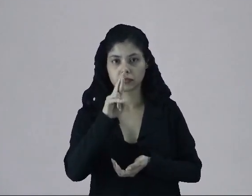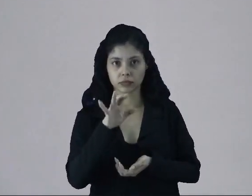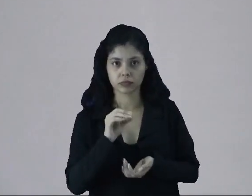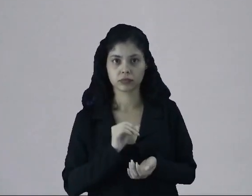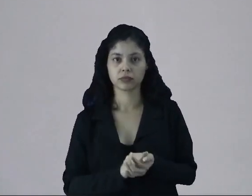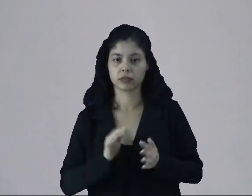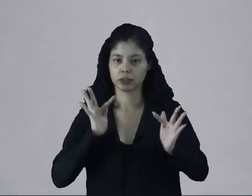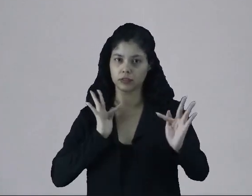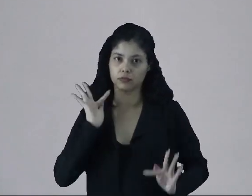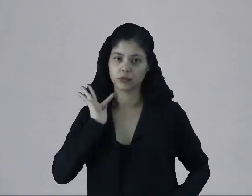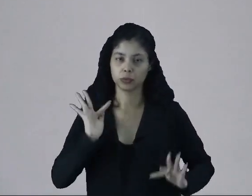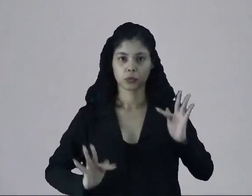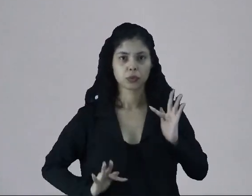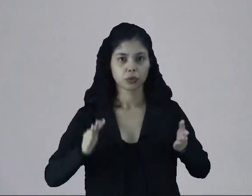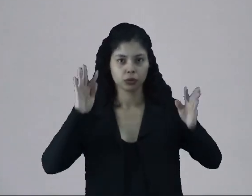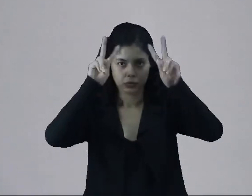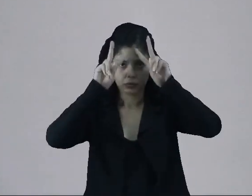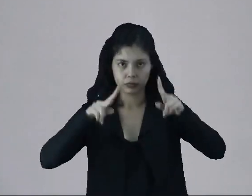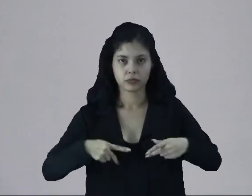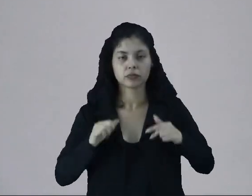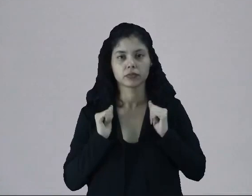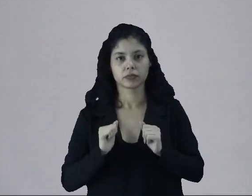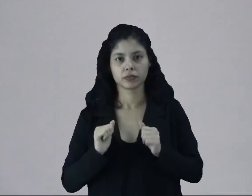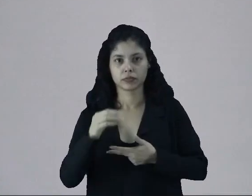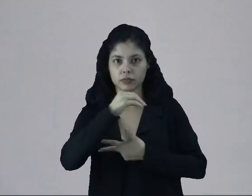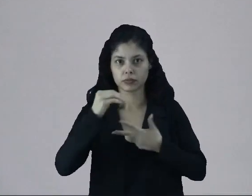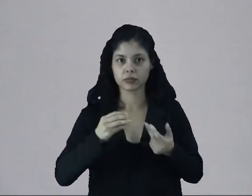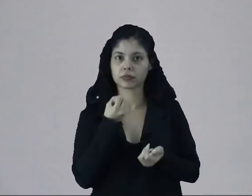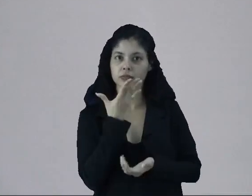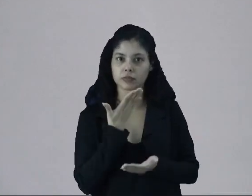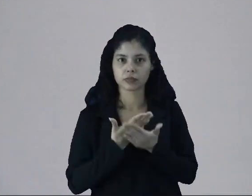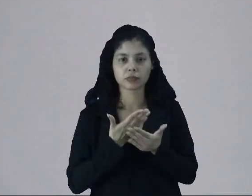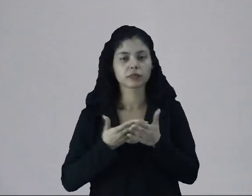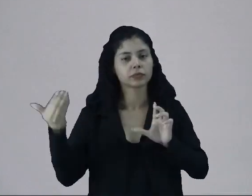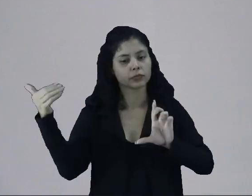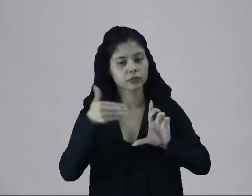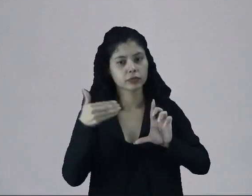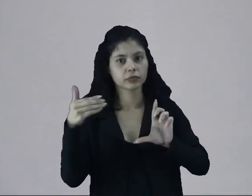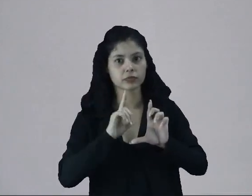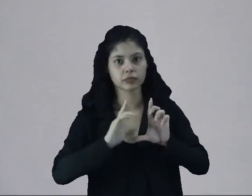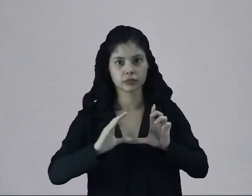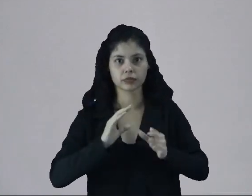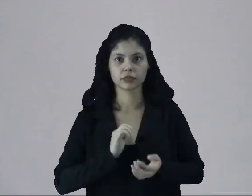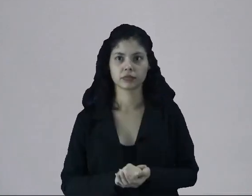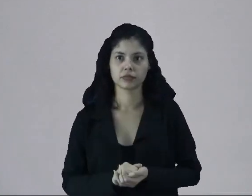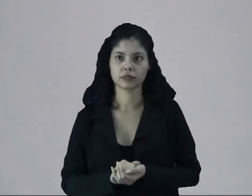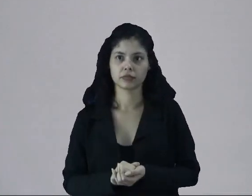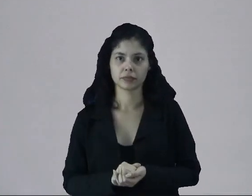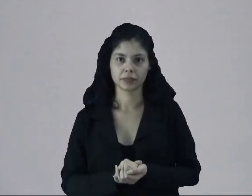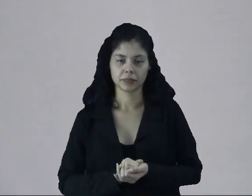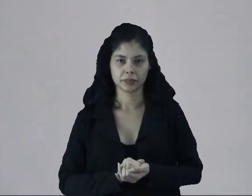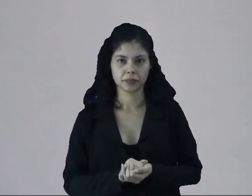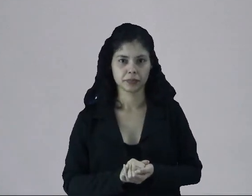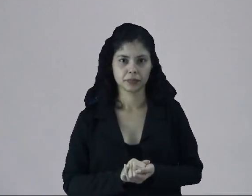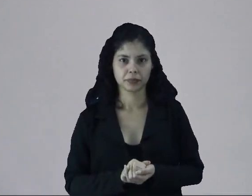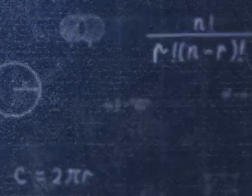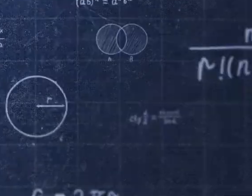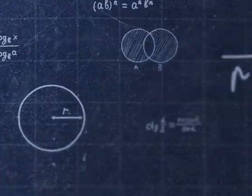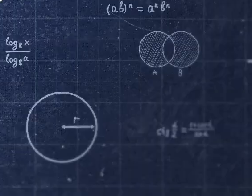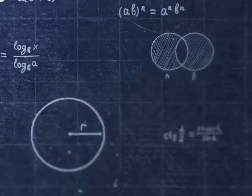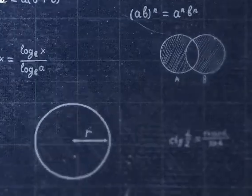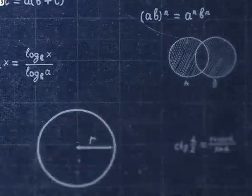de fisiologia humana que podem estar lá na prova. Bons estudos, acesse a nossa plataforma e fiquem bem.